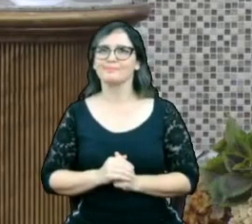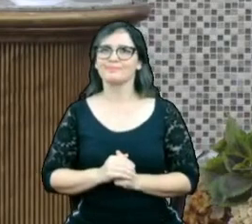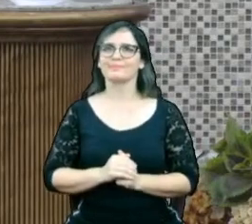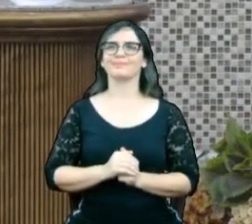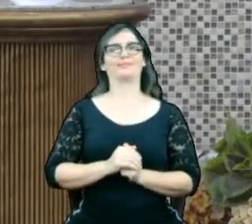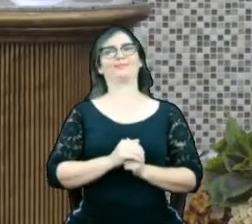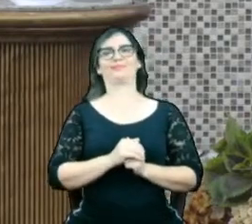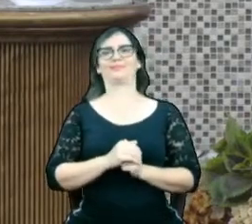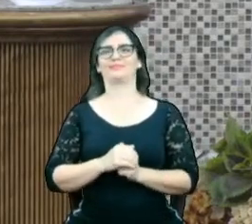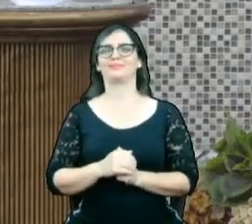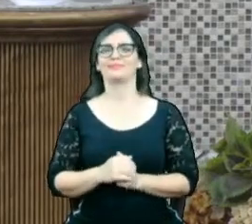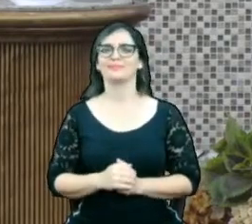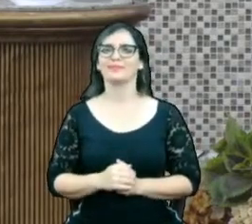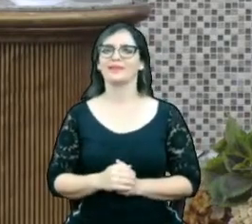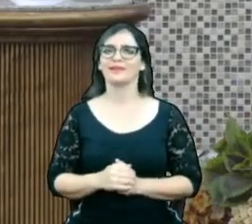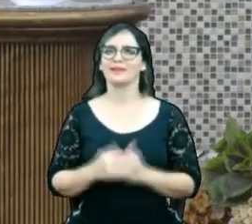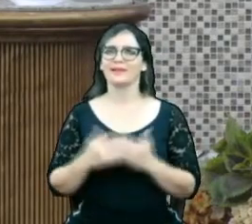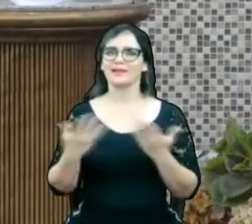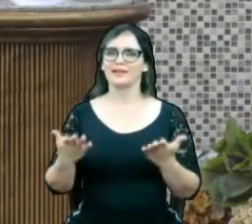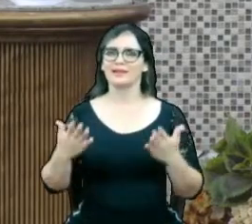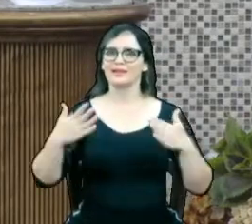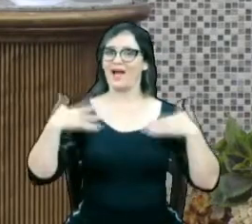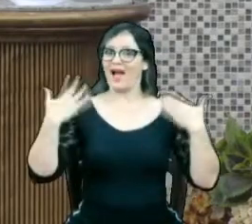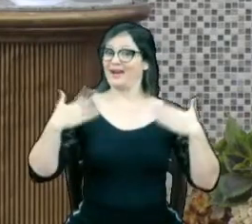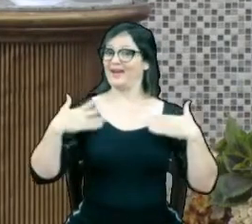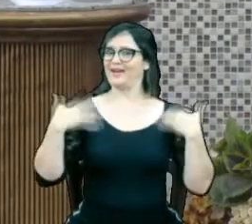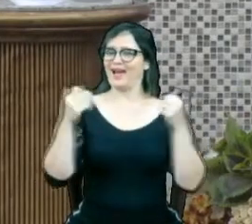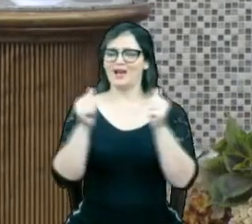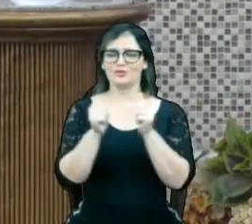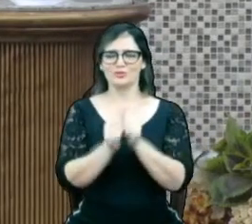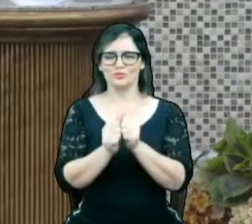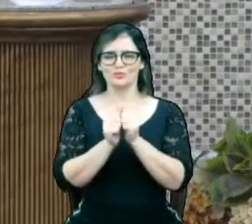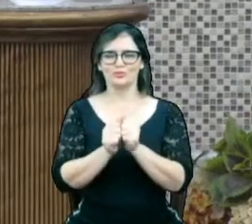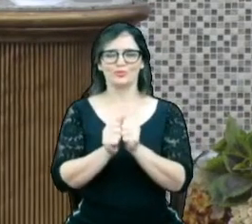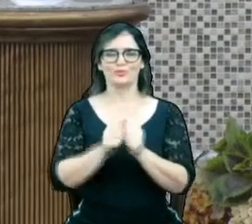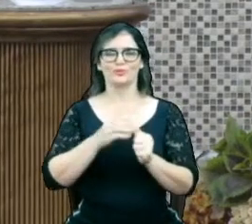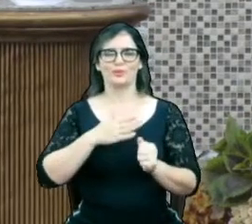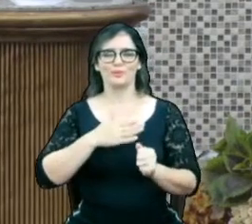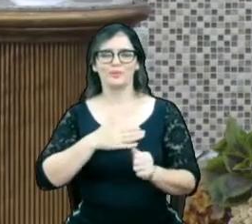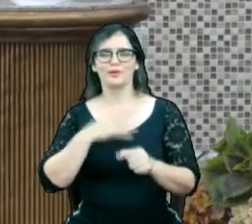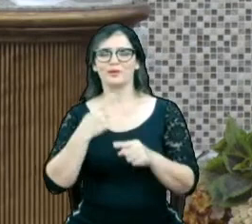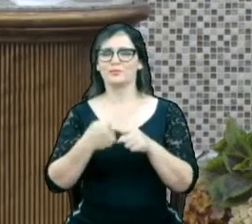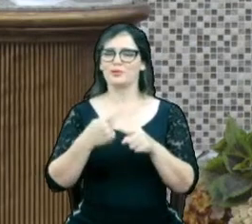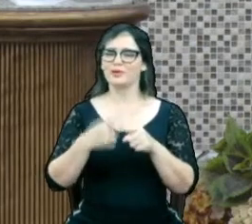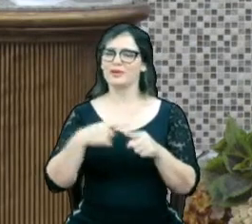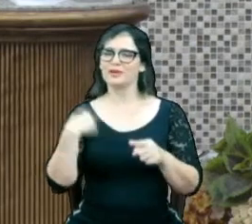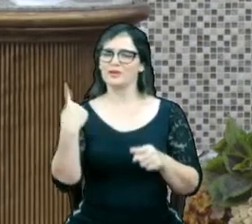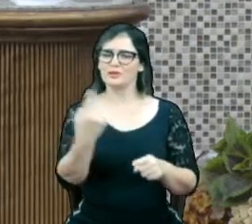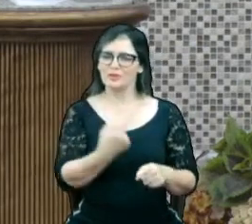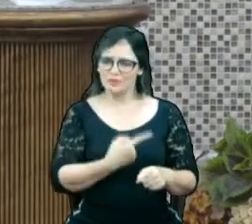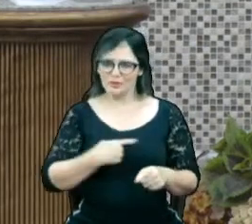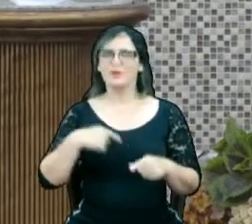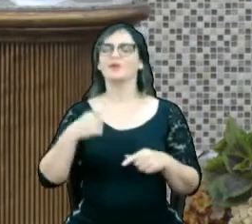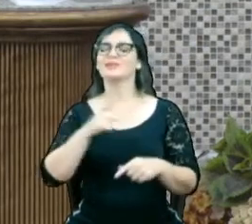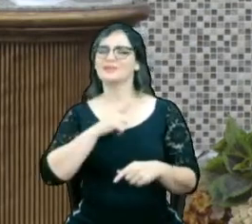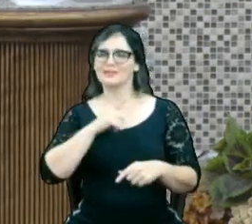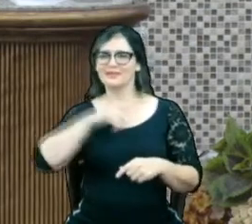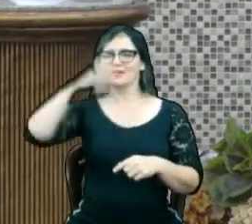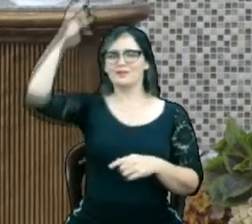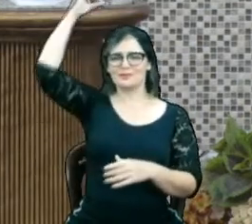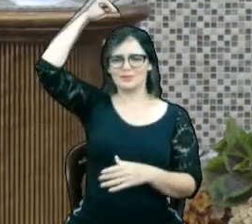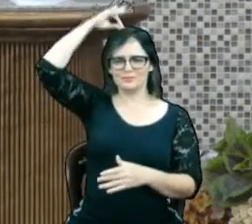o alegrai-vos comigo e eu e você nós temos o Espírito Santo aqui dentro do nosso coração